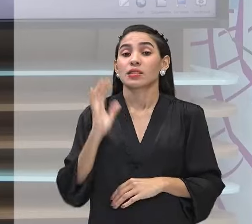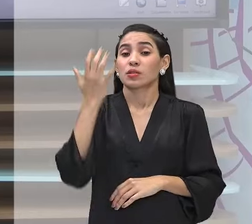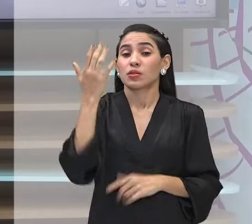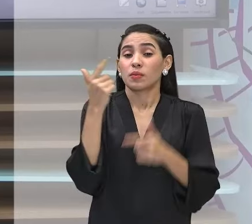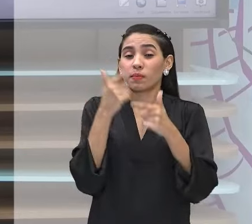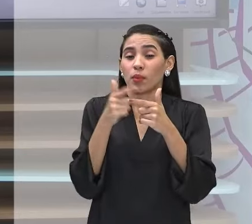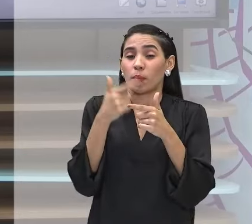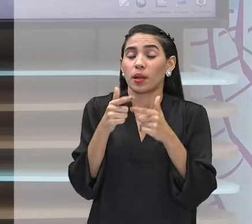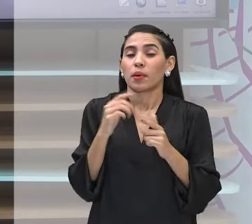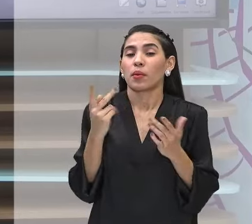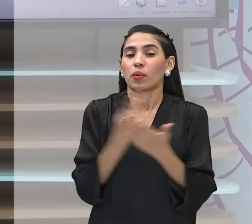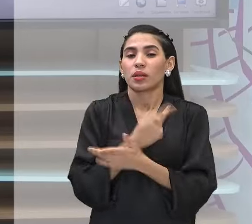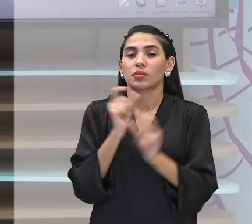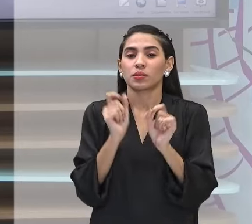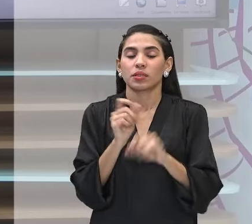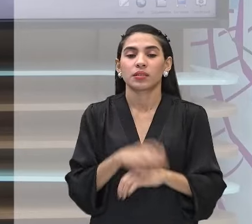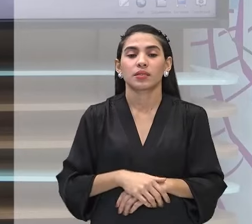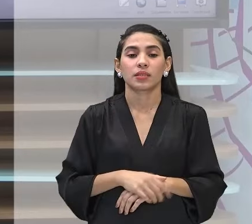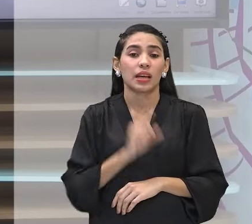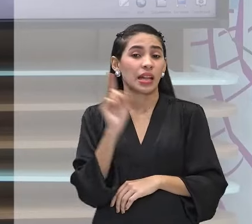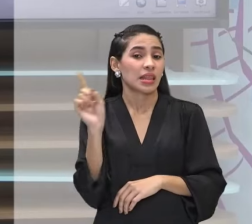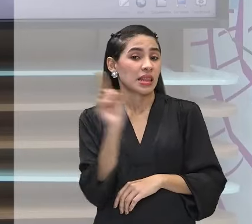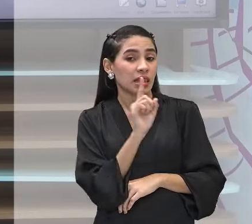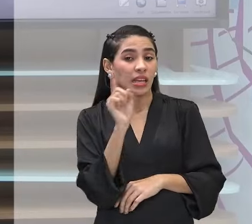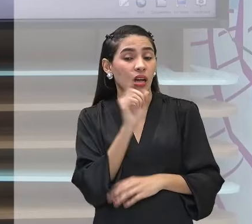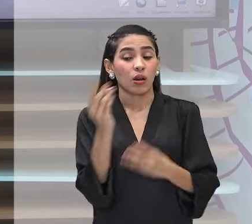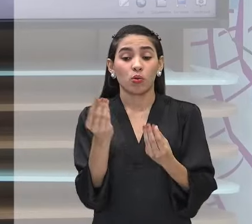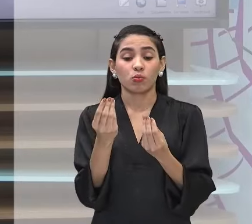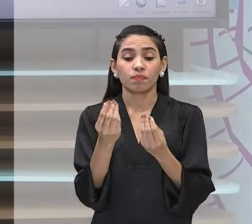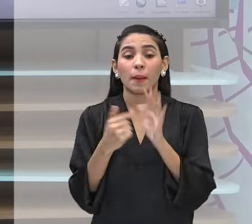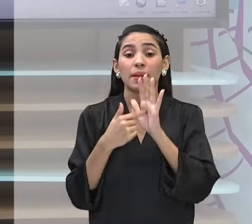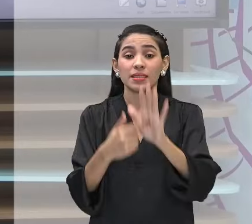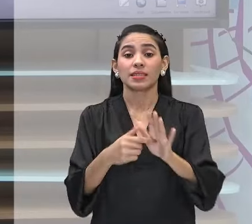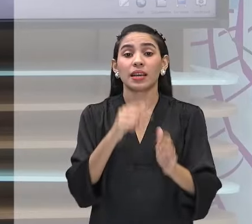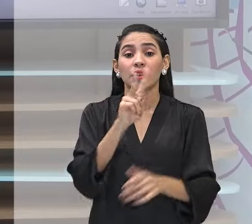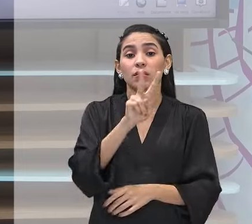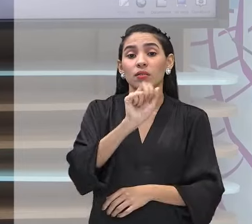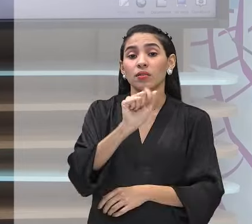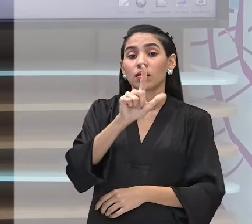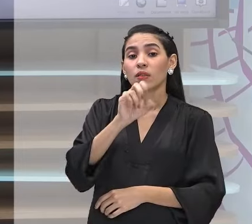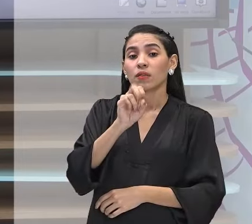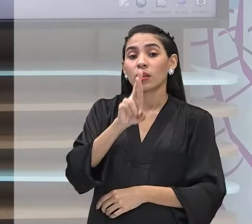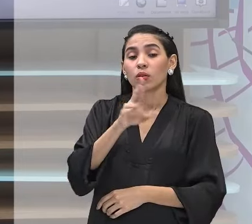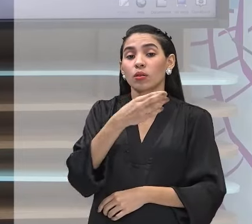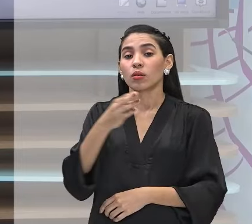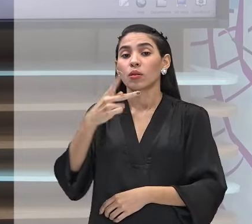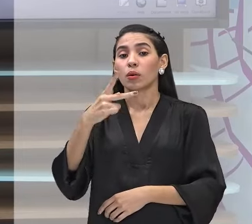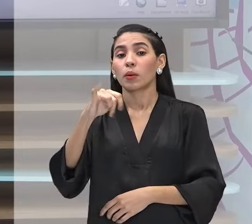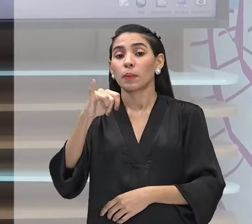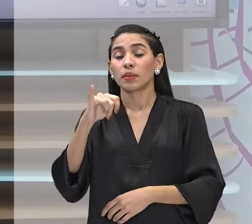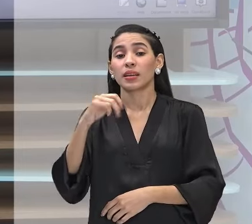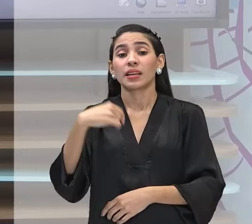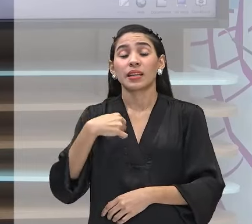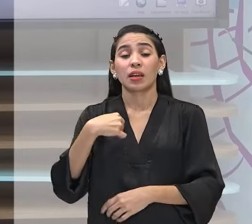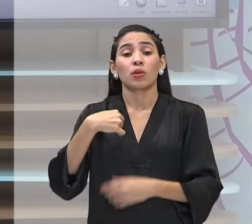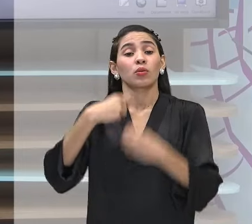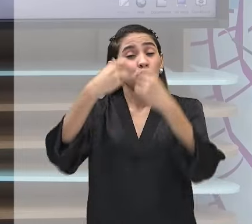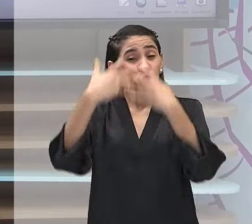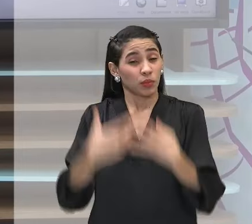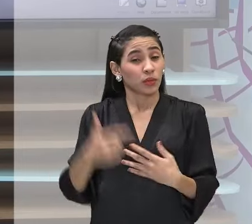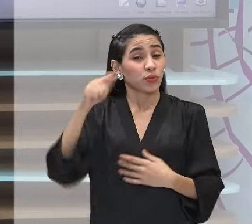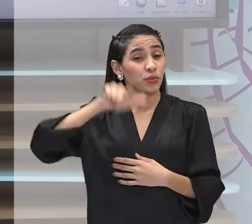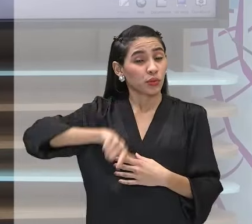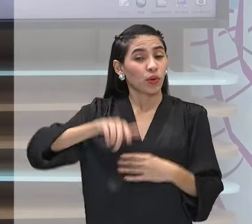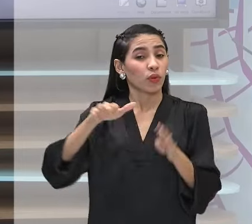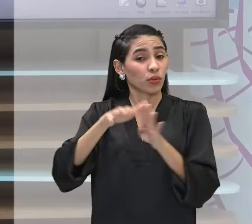problema não foi dado o valor de Pi E aí eu volto ao conselho que eu falei